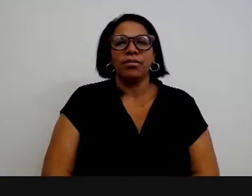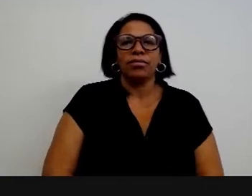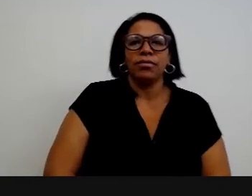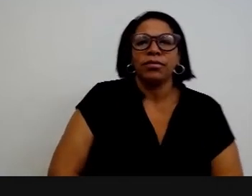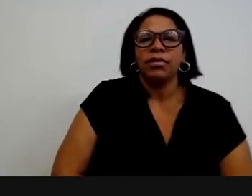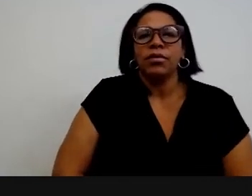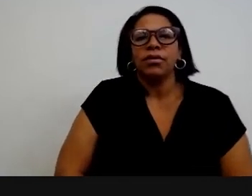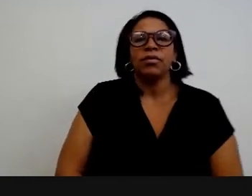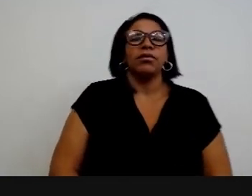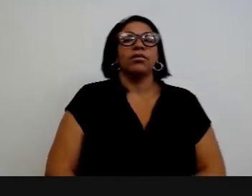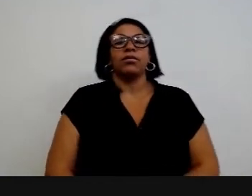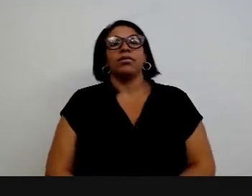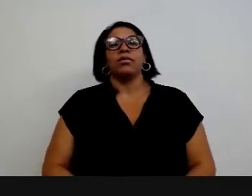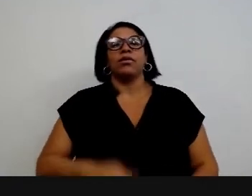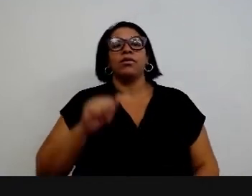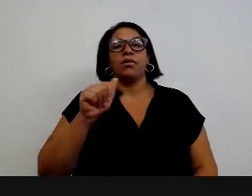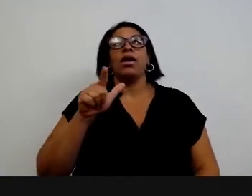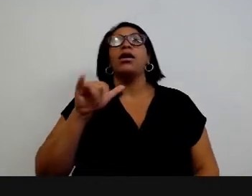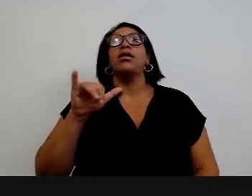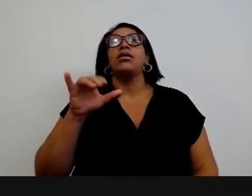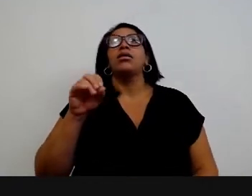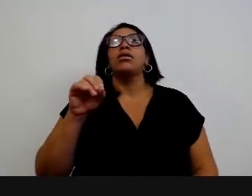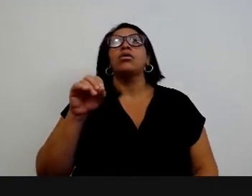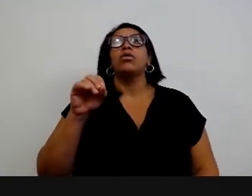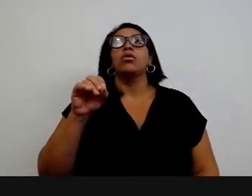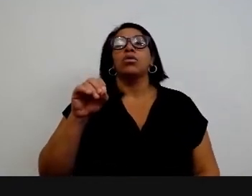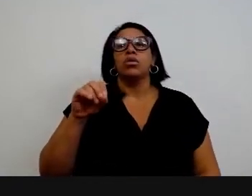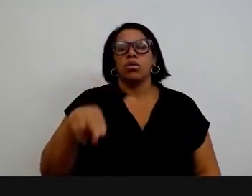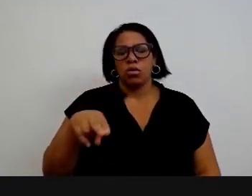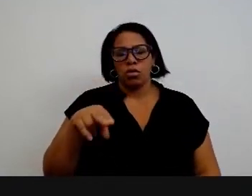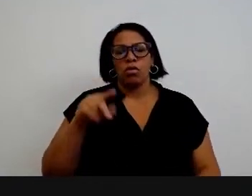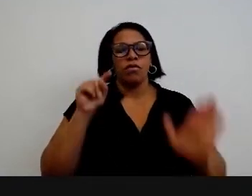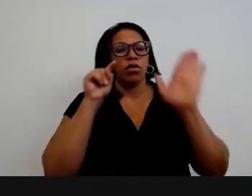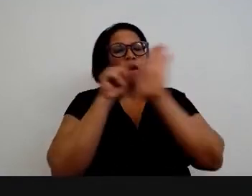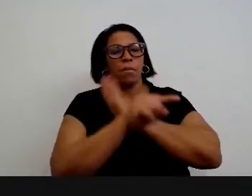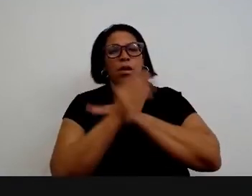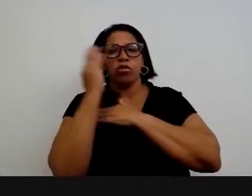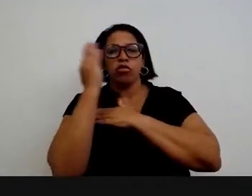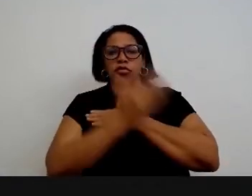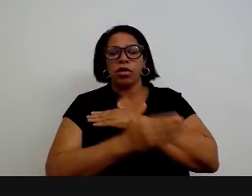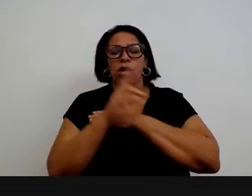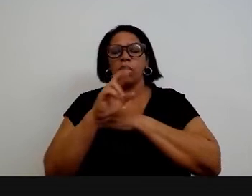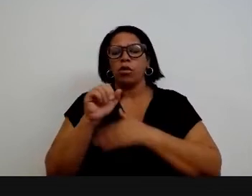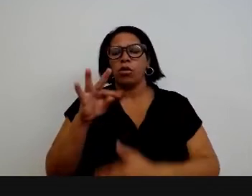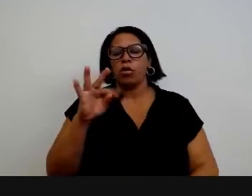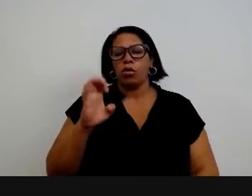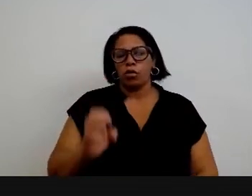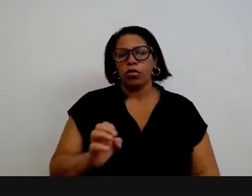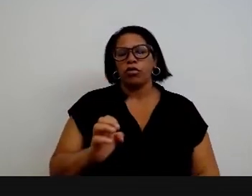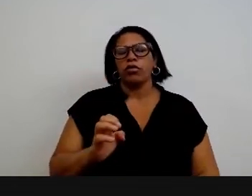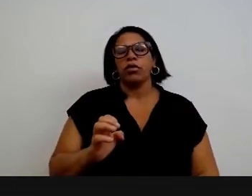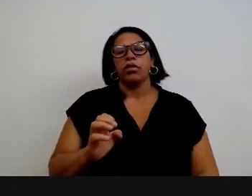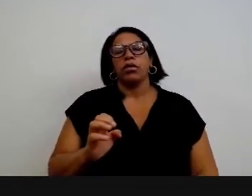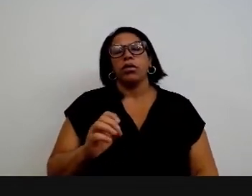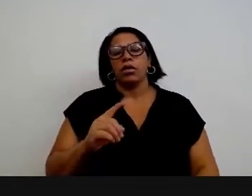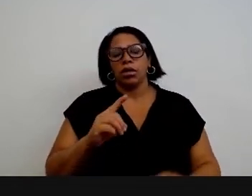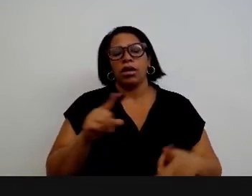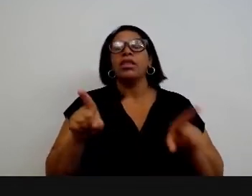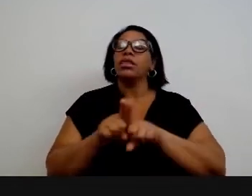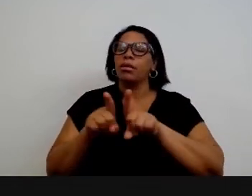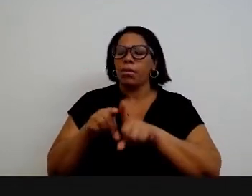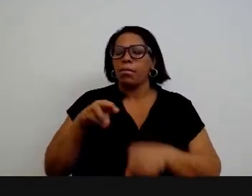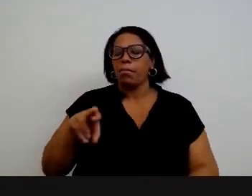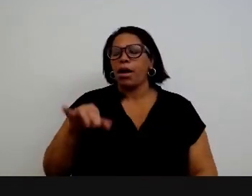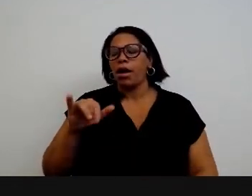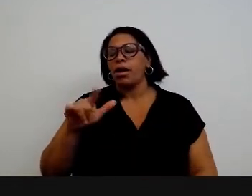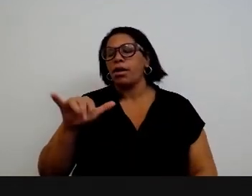E o Alisson Bruno, ele fez uma pergunta direcionada para a Ruth. Eu vou direcionar para a Ruth e para a